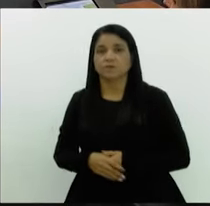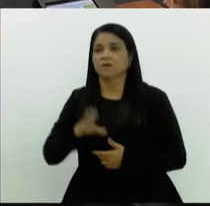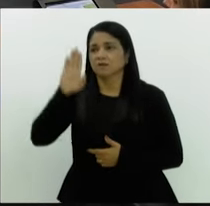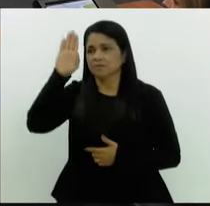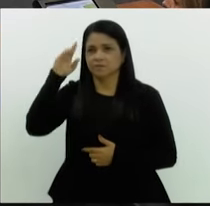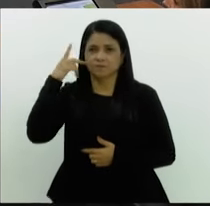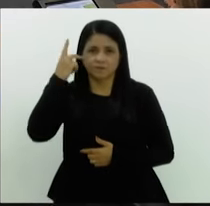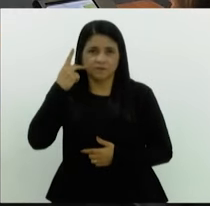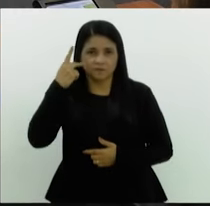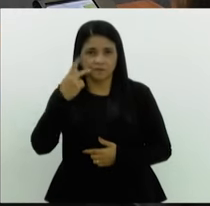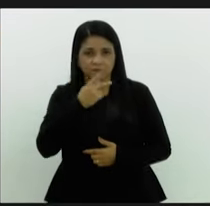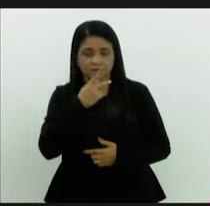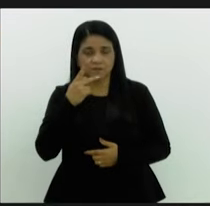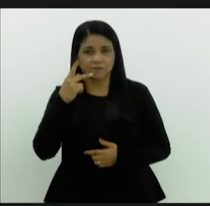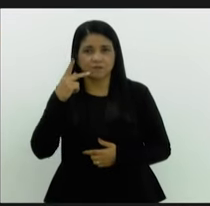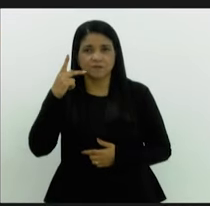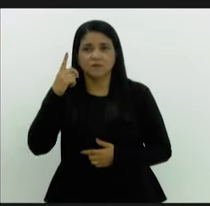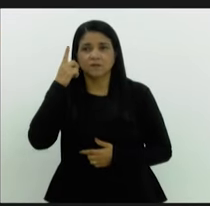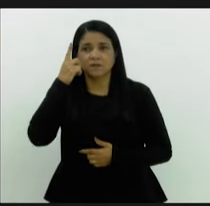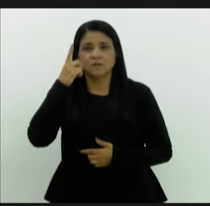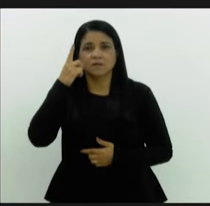Correia.